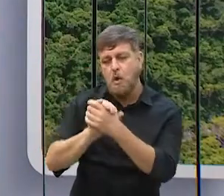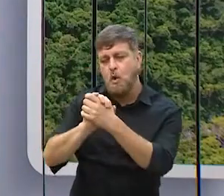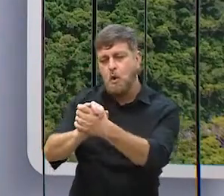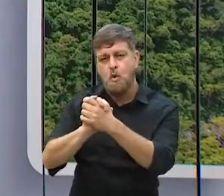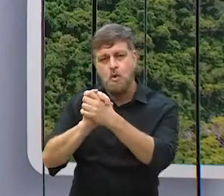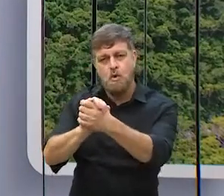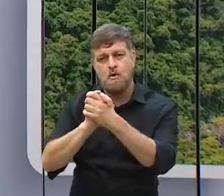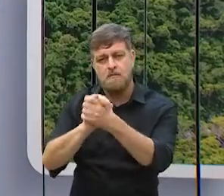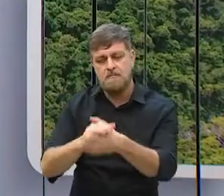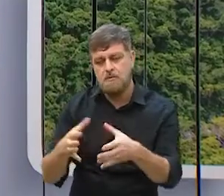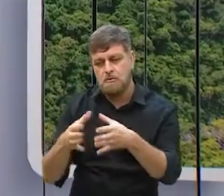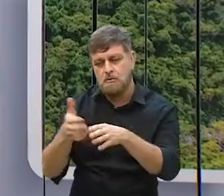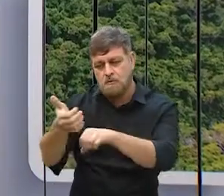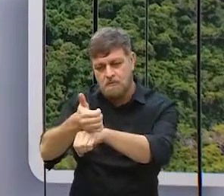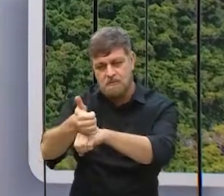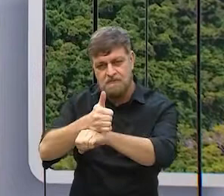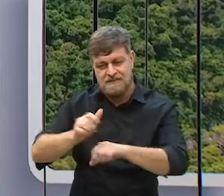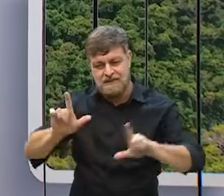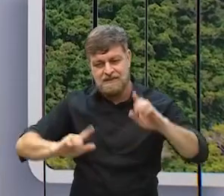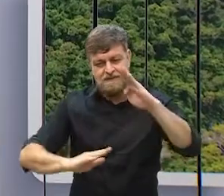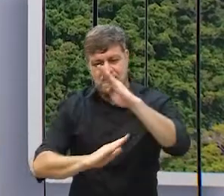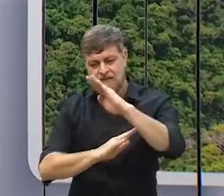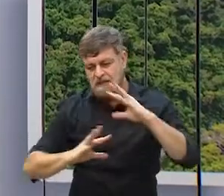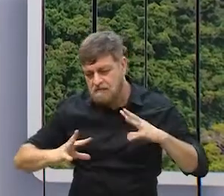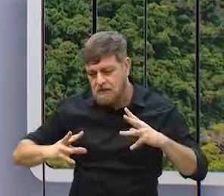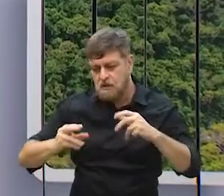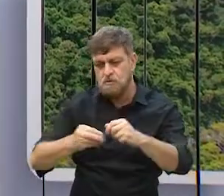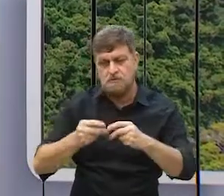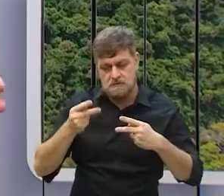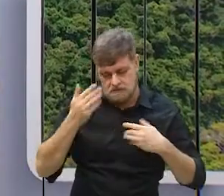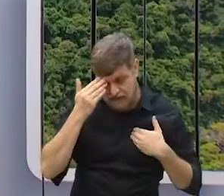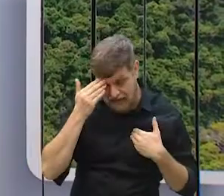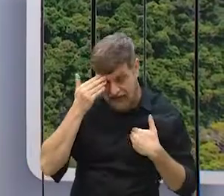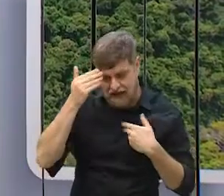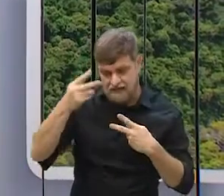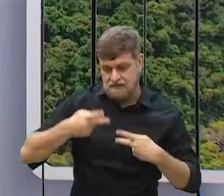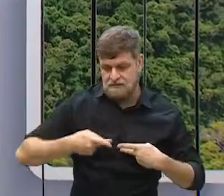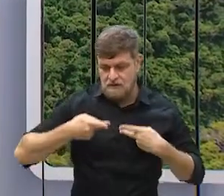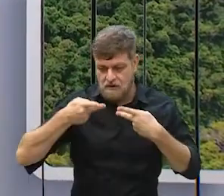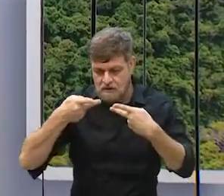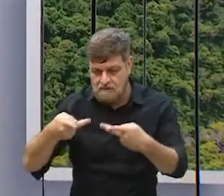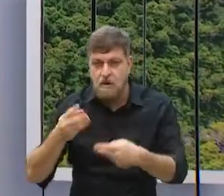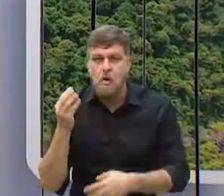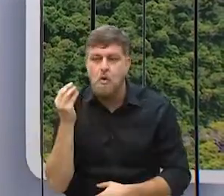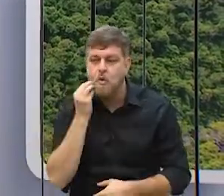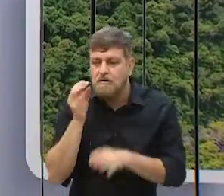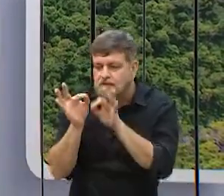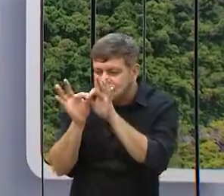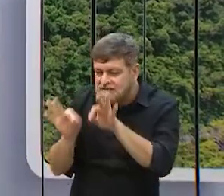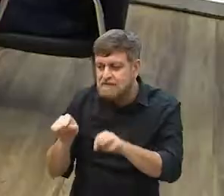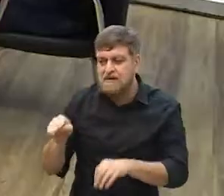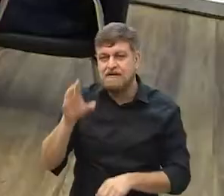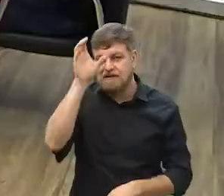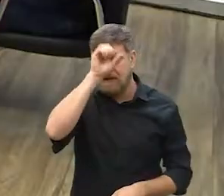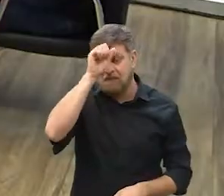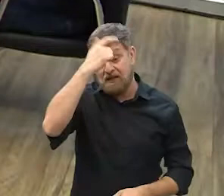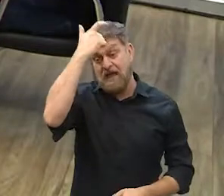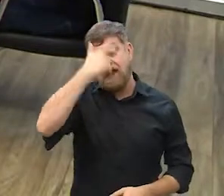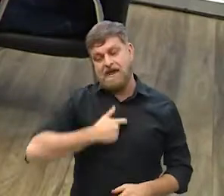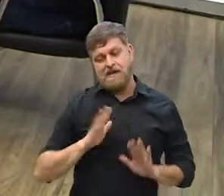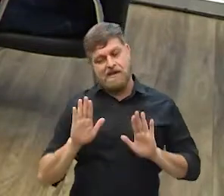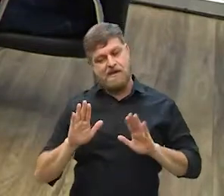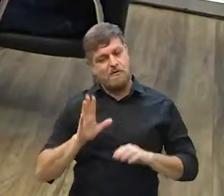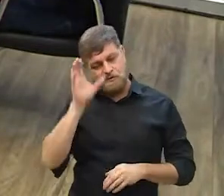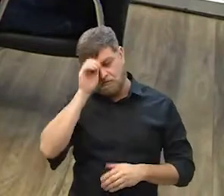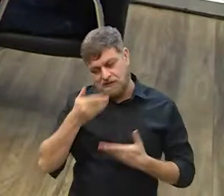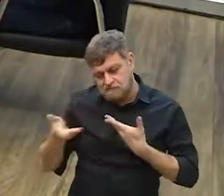toda a equipe da TV e agradeço o convite. O Igor é humilde nele de estar aprendendo, imagina, eu que estou aprendendo com